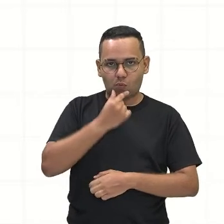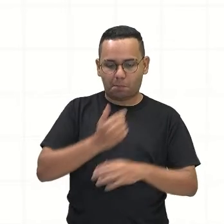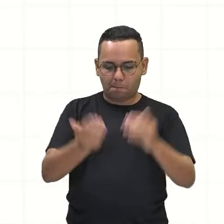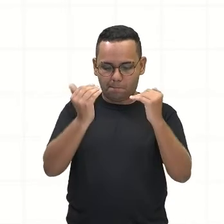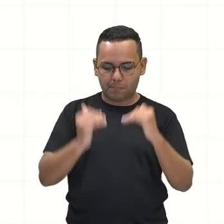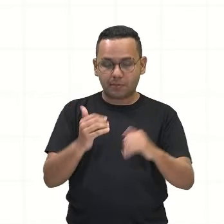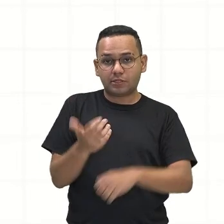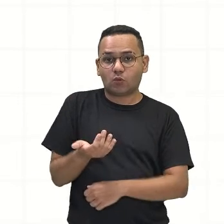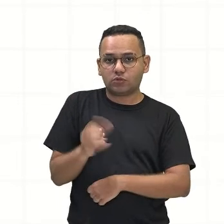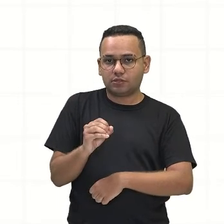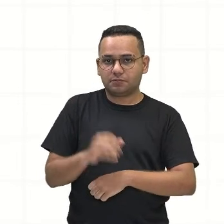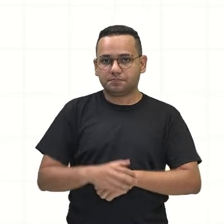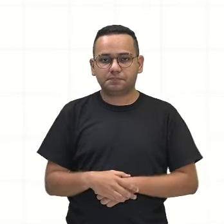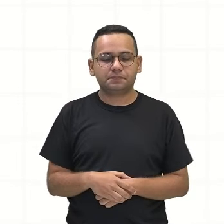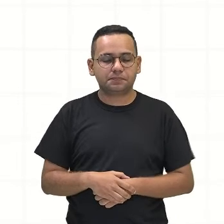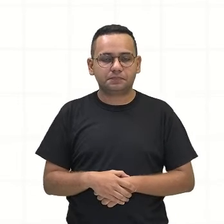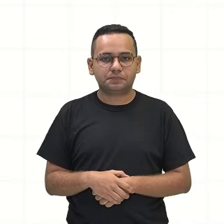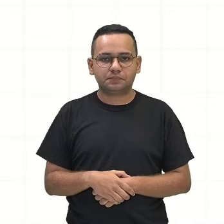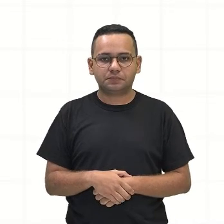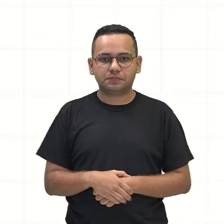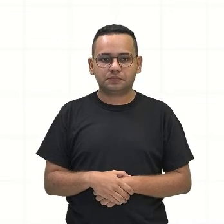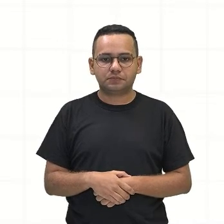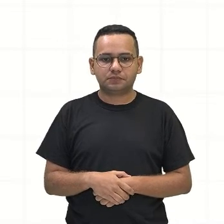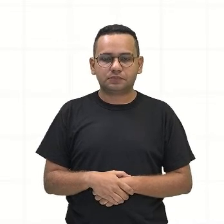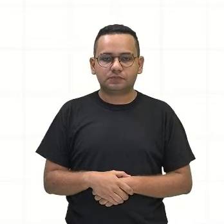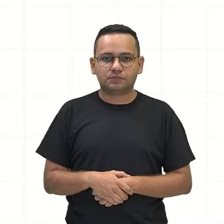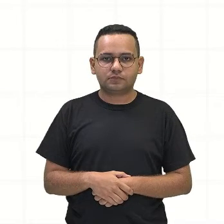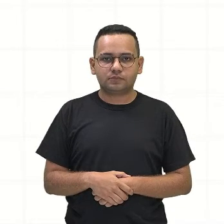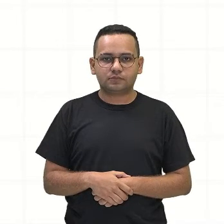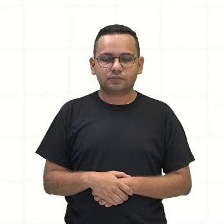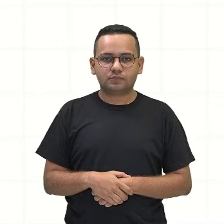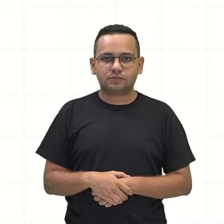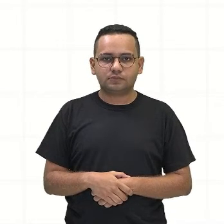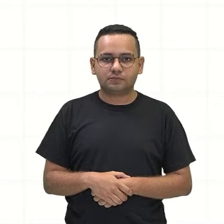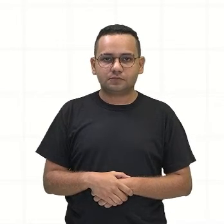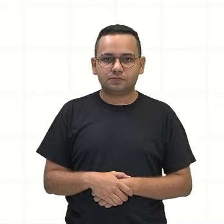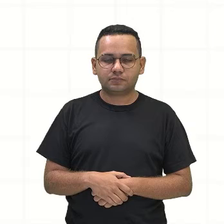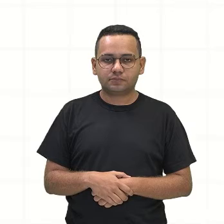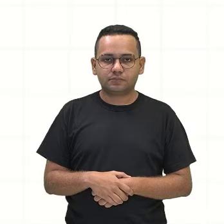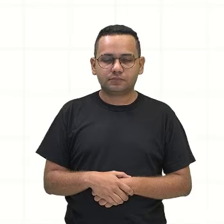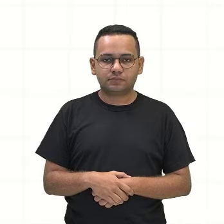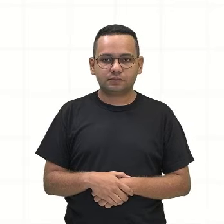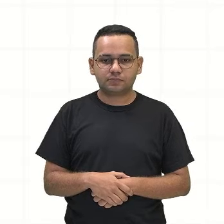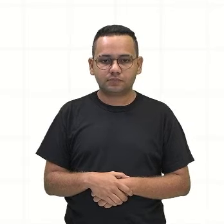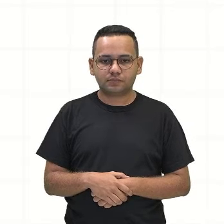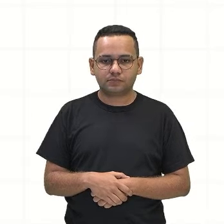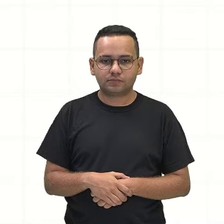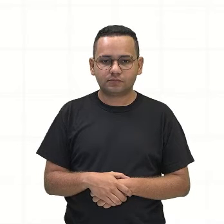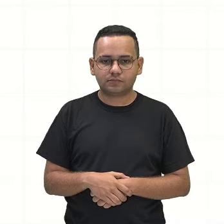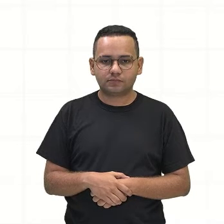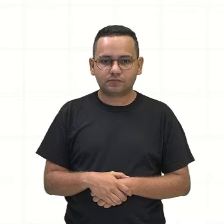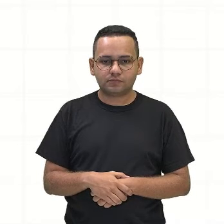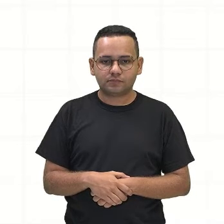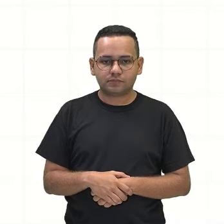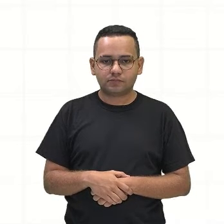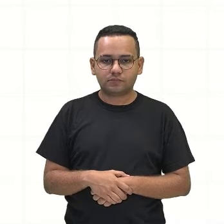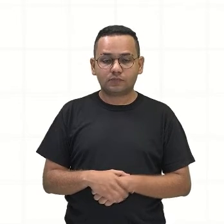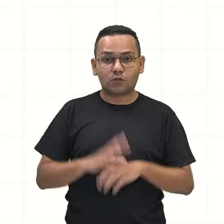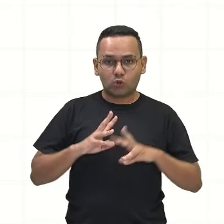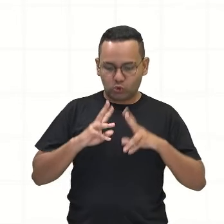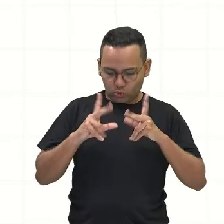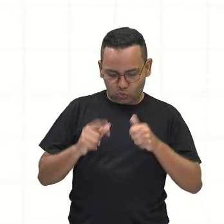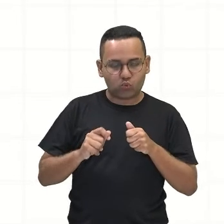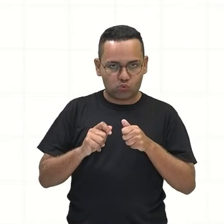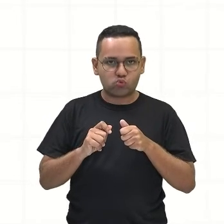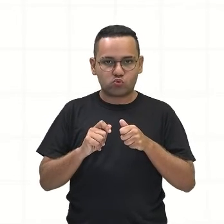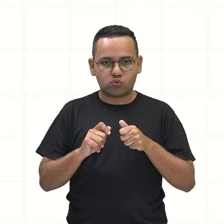tem 10 pessoas, tá? E aí, o que acontece, ó? Você vai